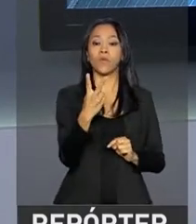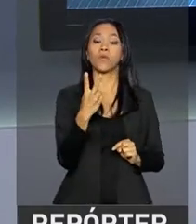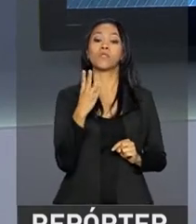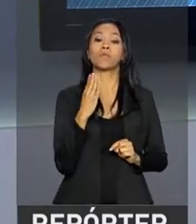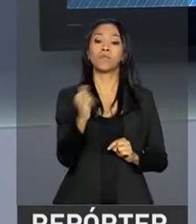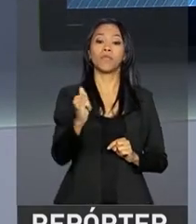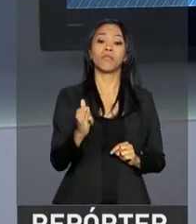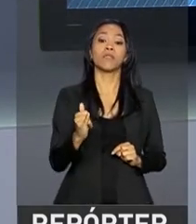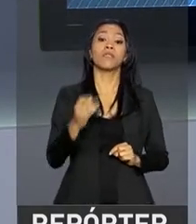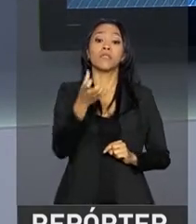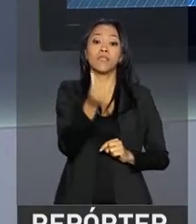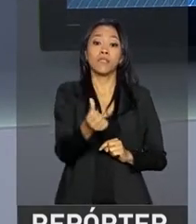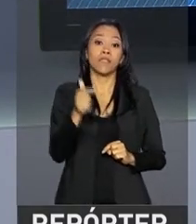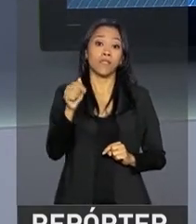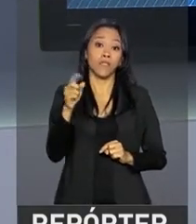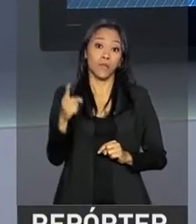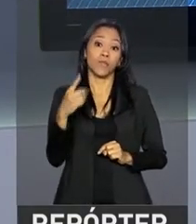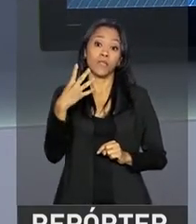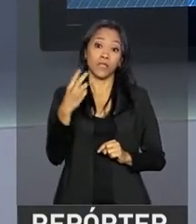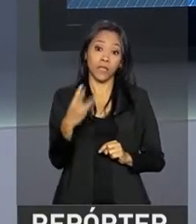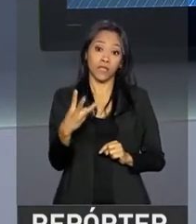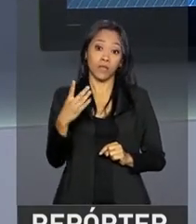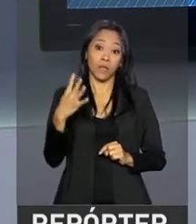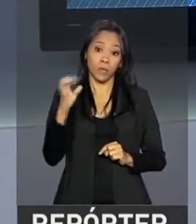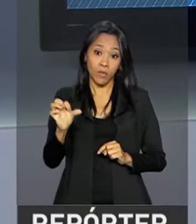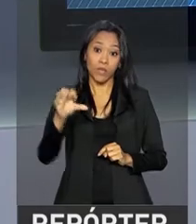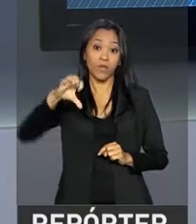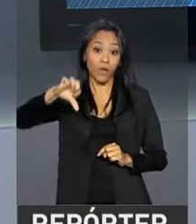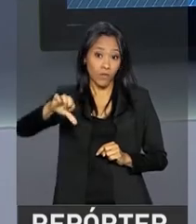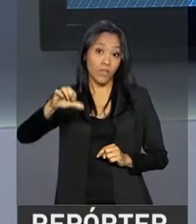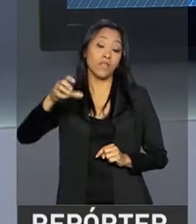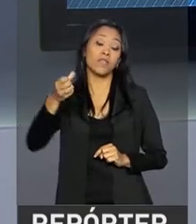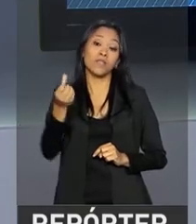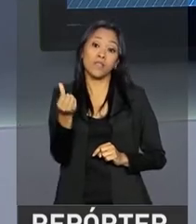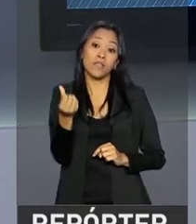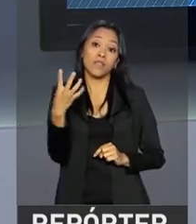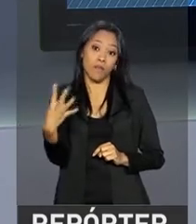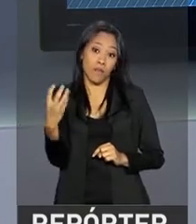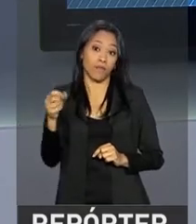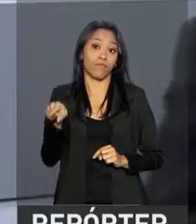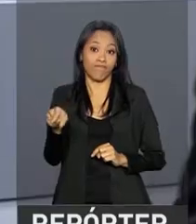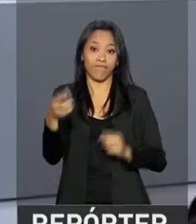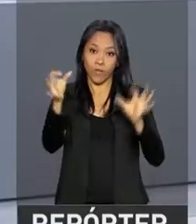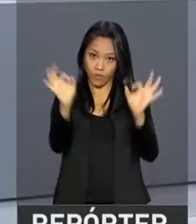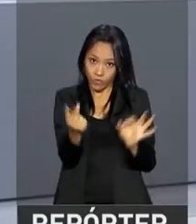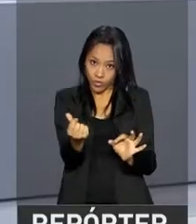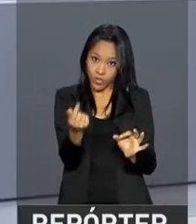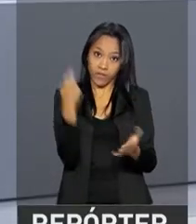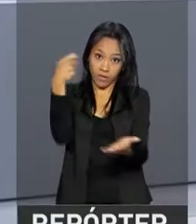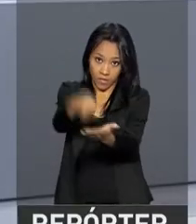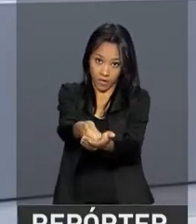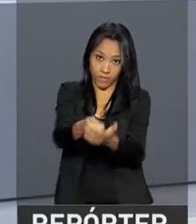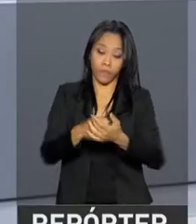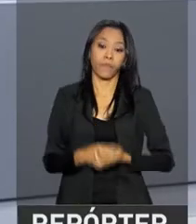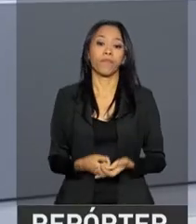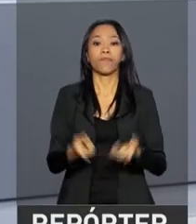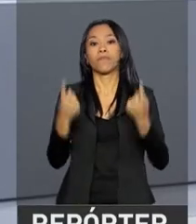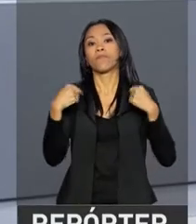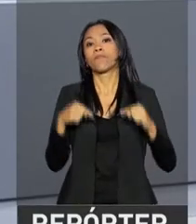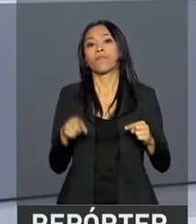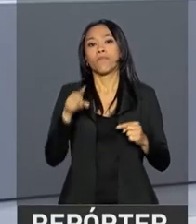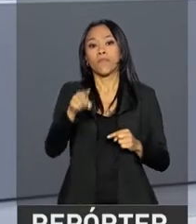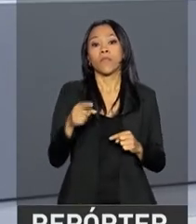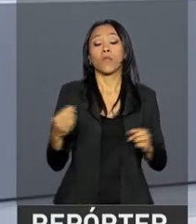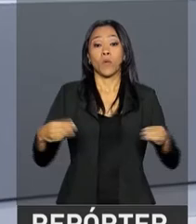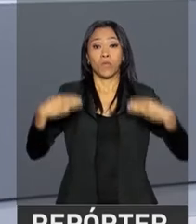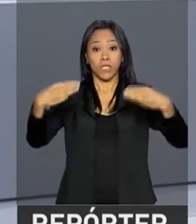671 milhões trezentos e quatro mil setecentos e sessenta e nove reais sessenta e quatro centavos o ministério das cidades pré